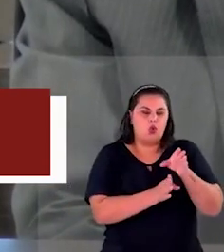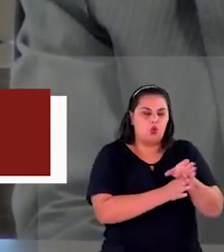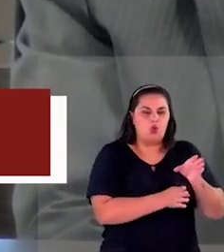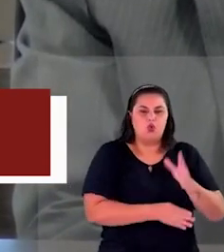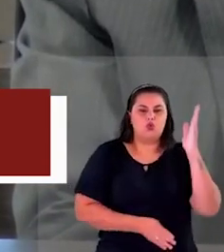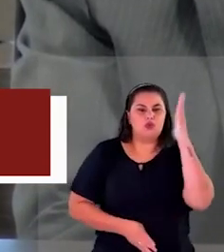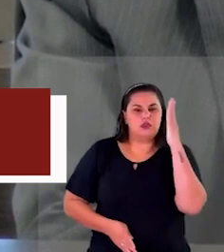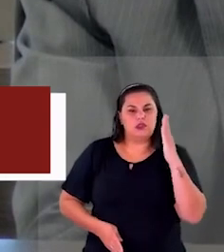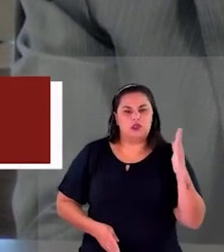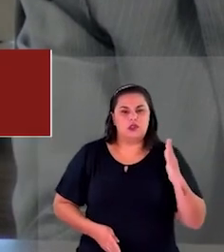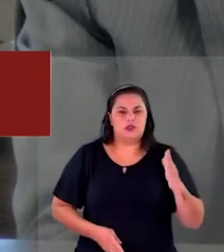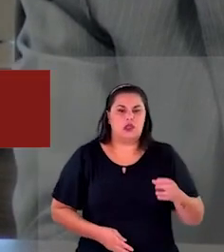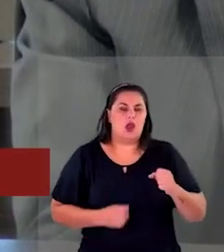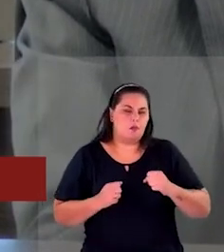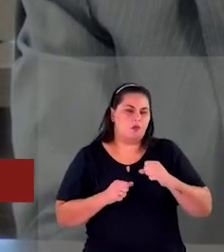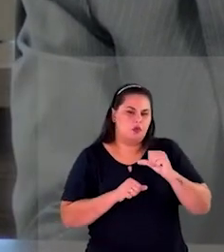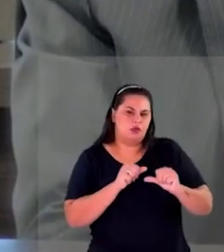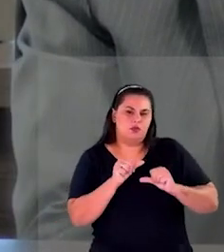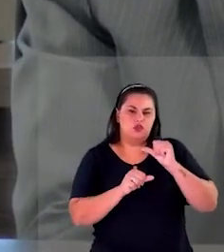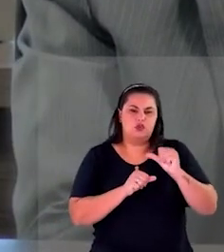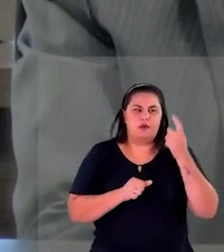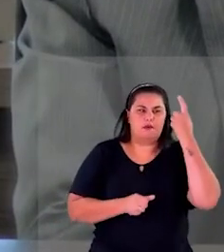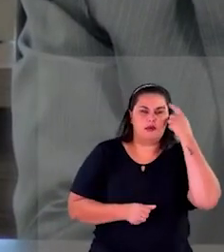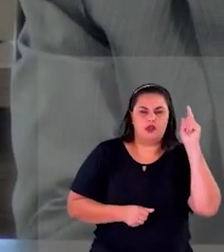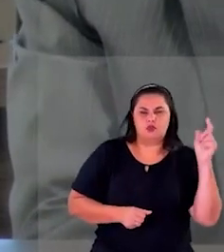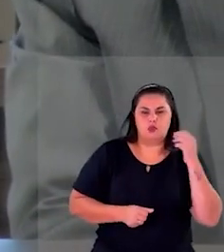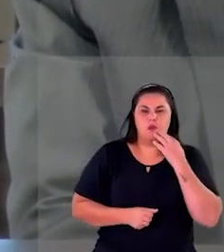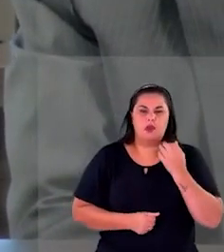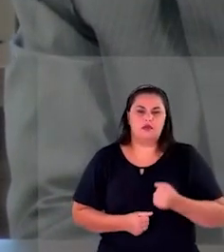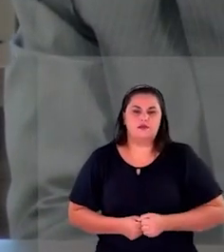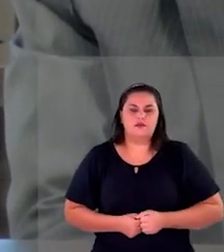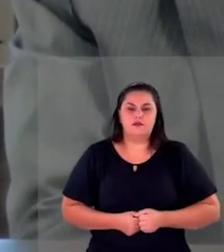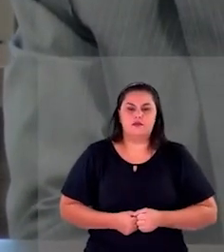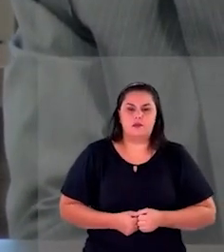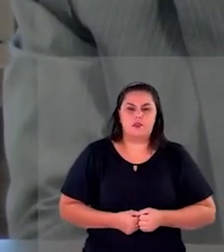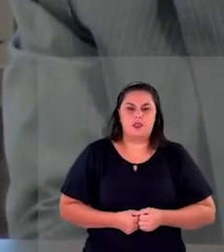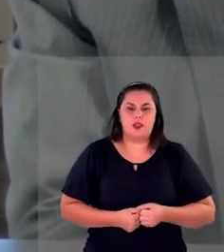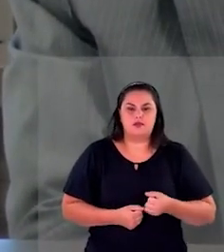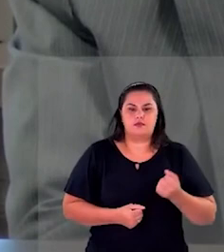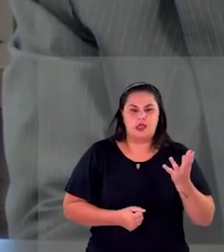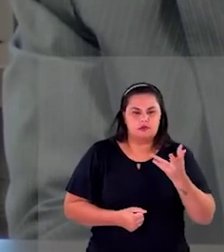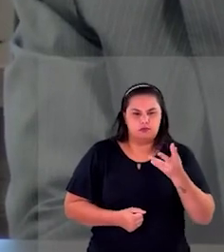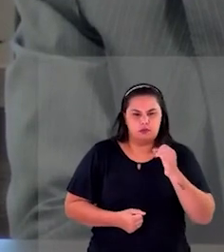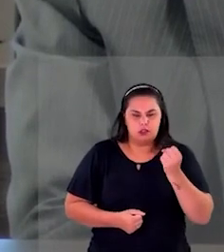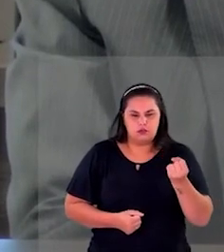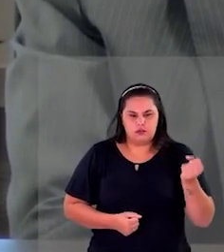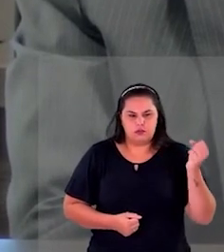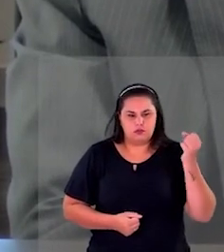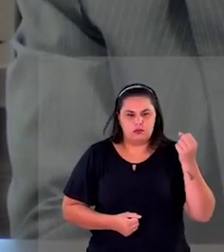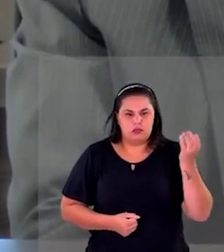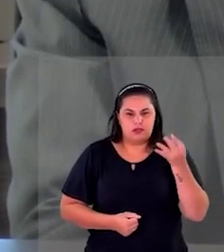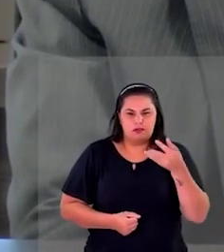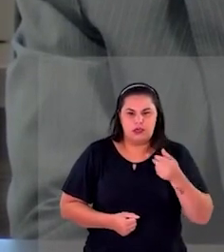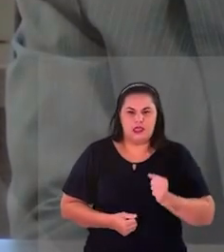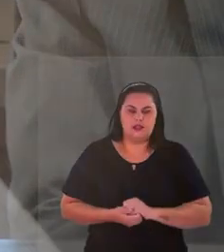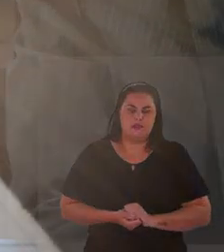políticas públicas de execução penal e na atividade de fiscalização dos estabelecimentos penais. Outra proposta